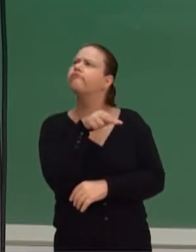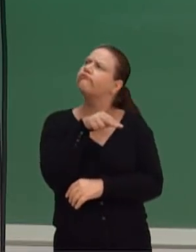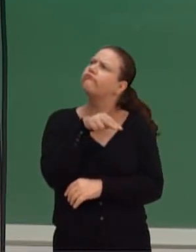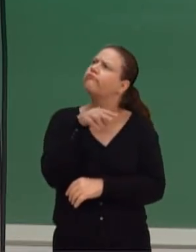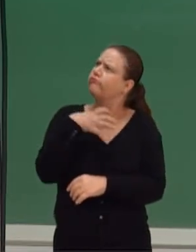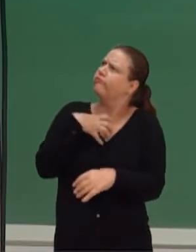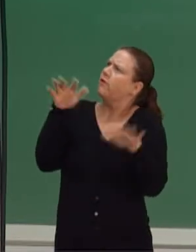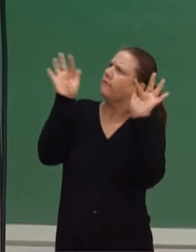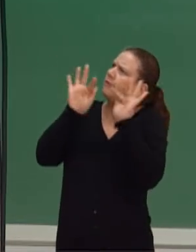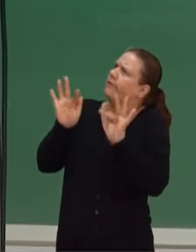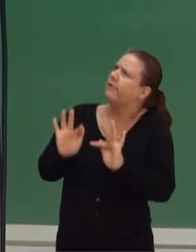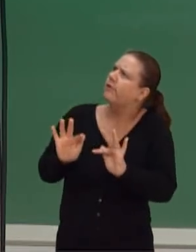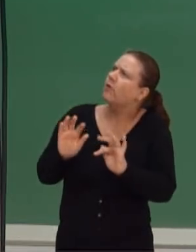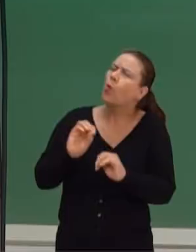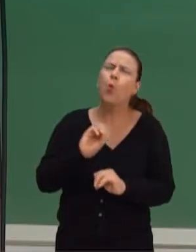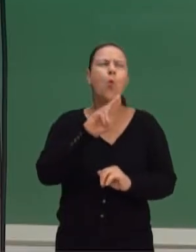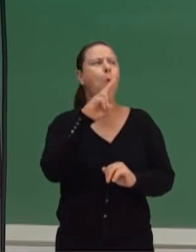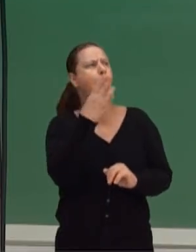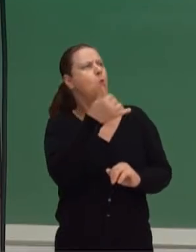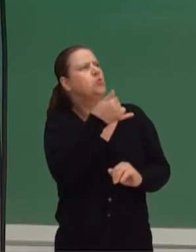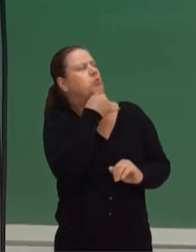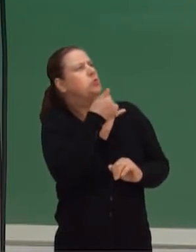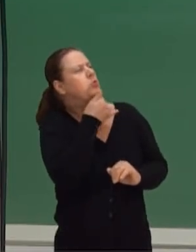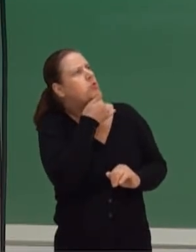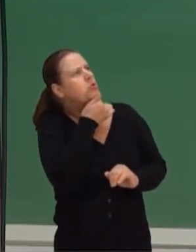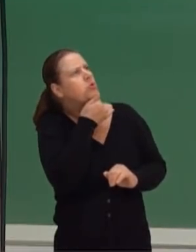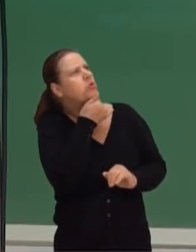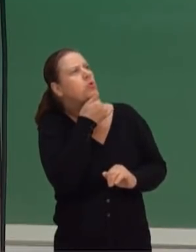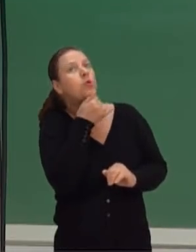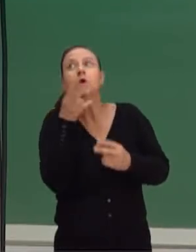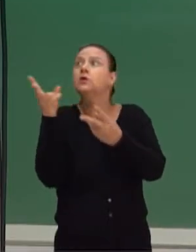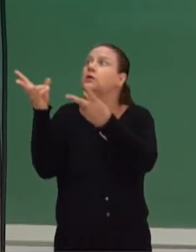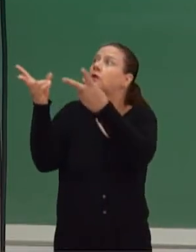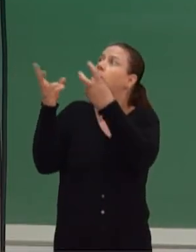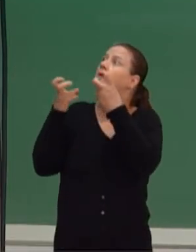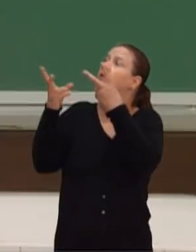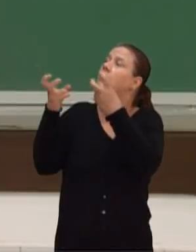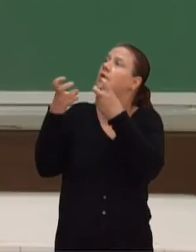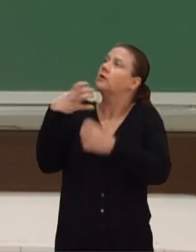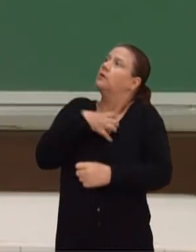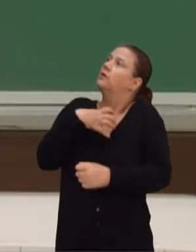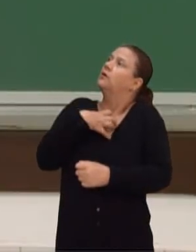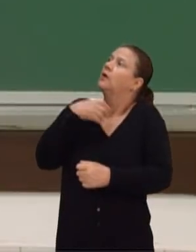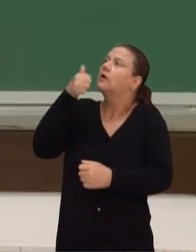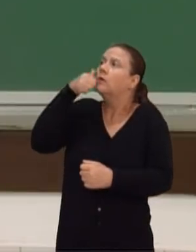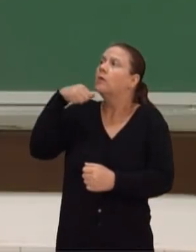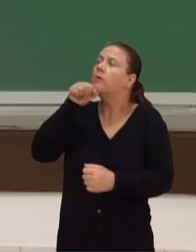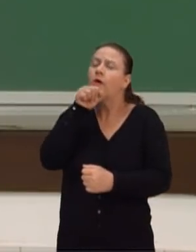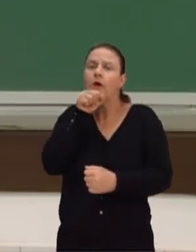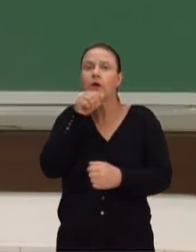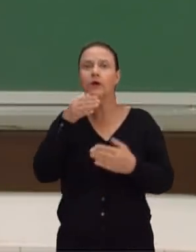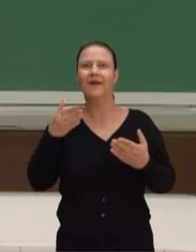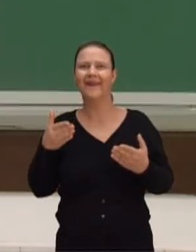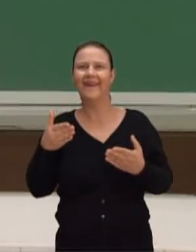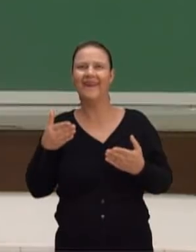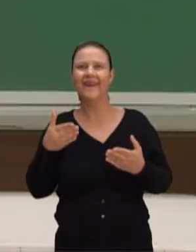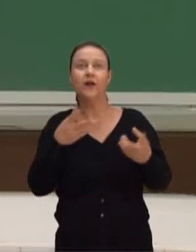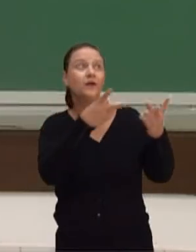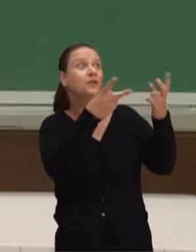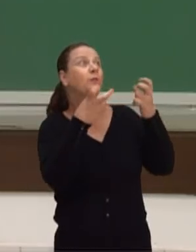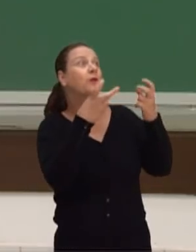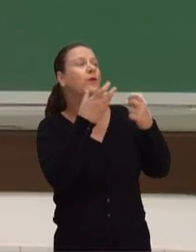estava triste? Isso é leitura de mundo. Se estava feliz, provavelmente teve alguma coisa lá atrás que deixou